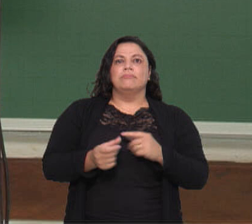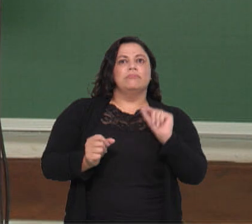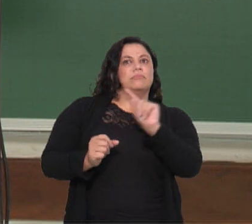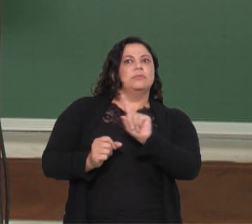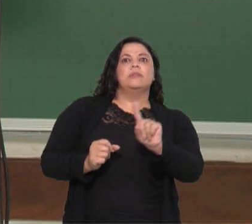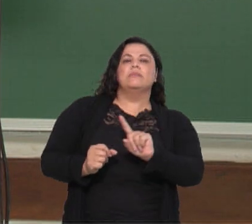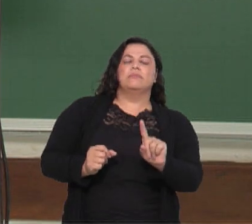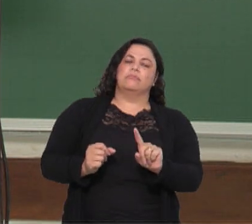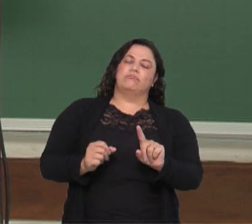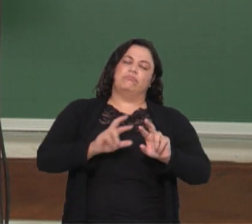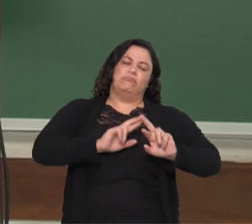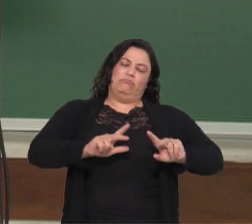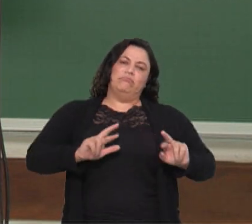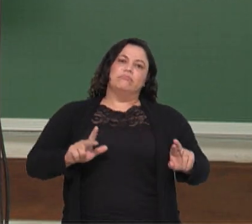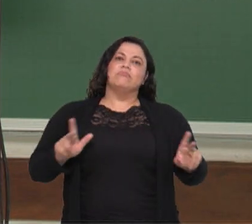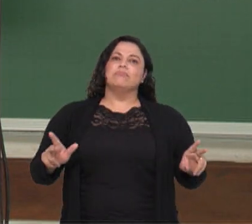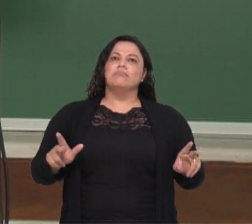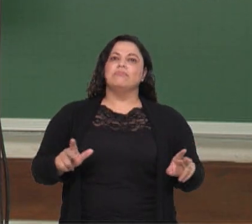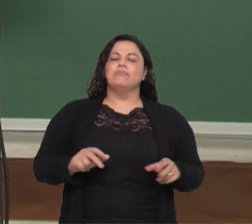a gente